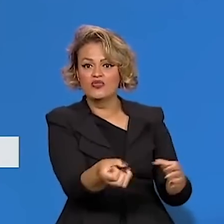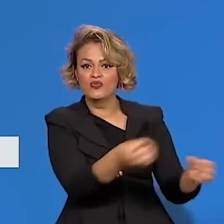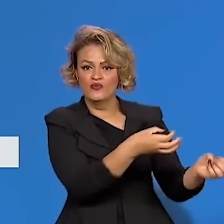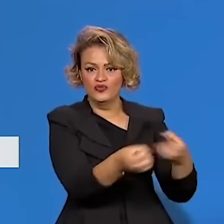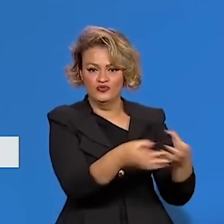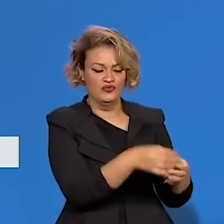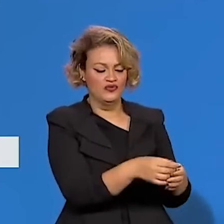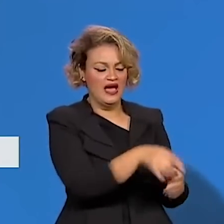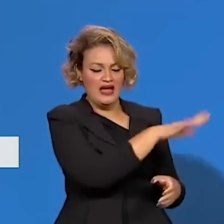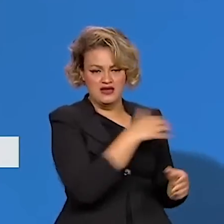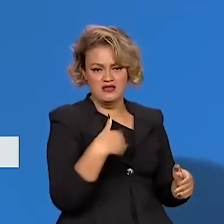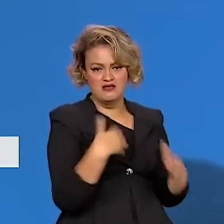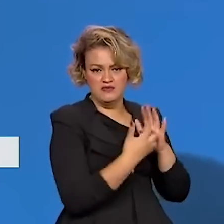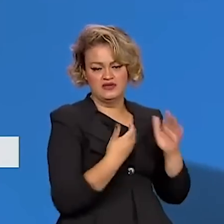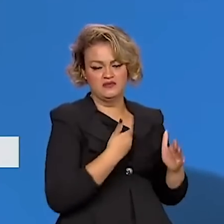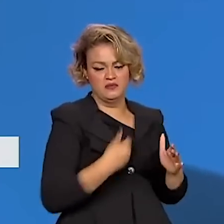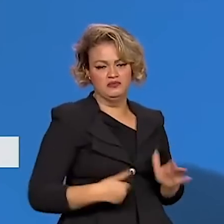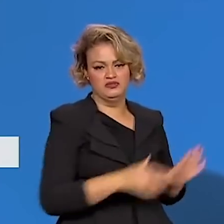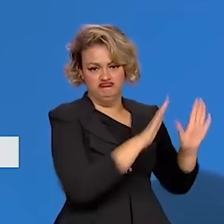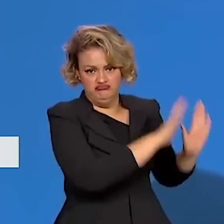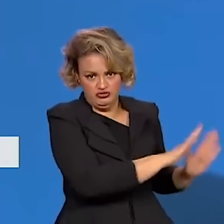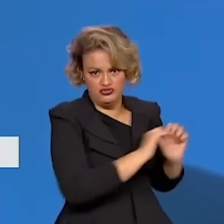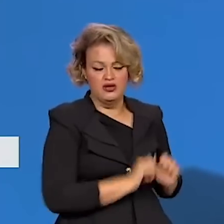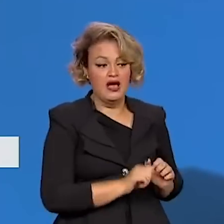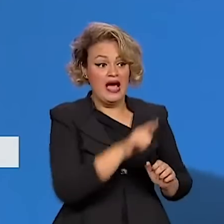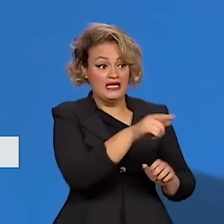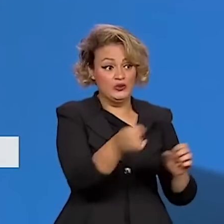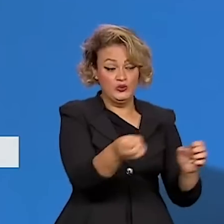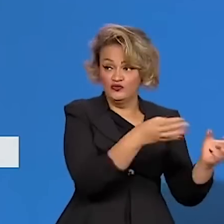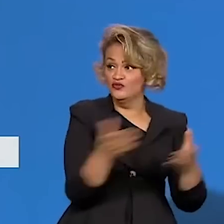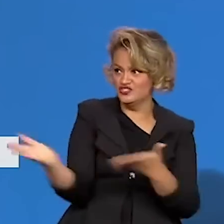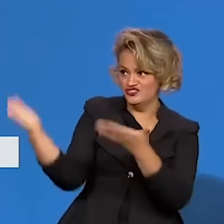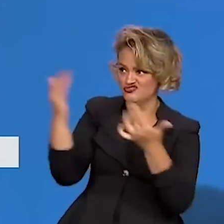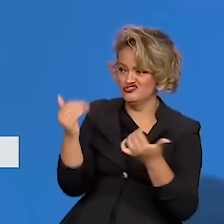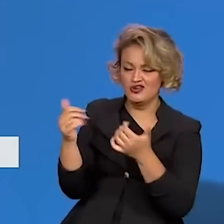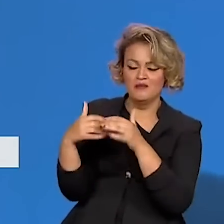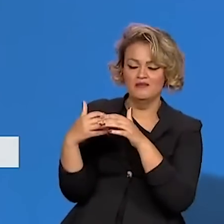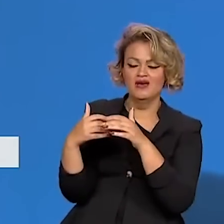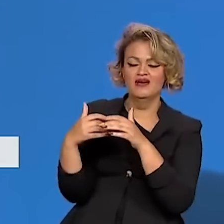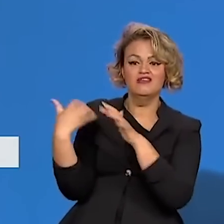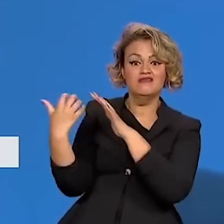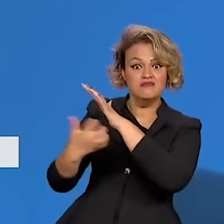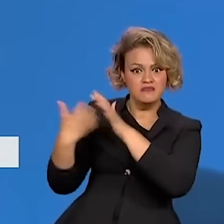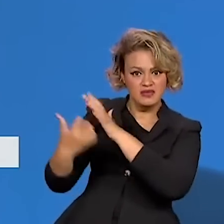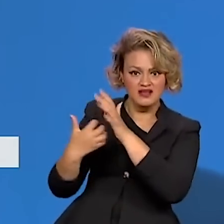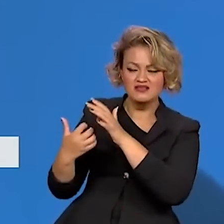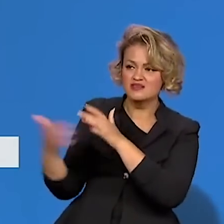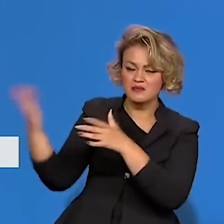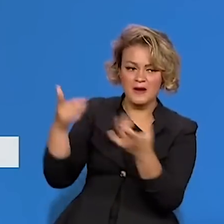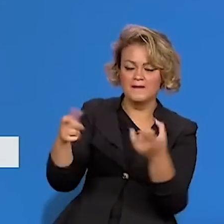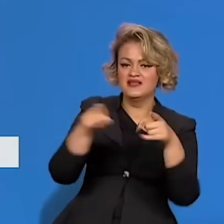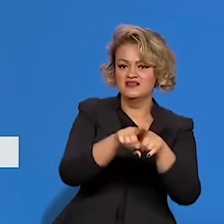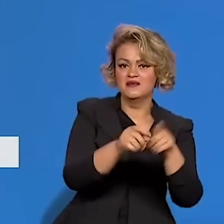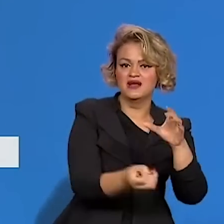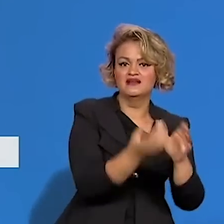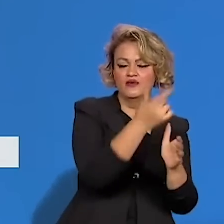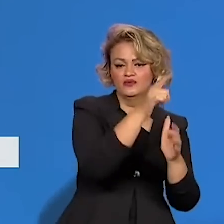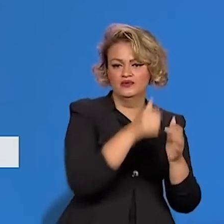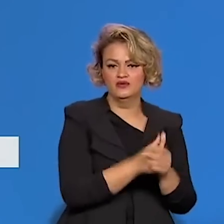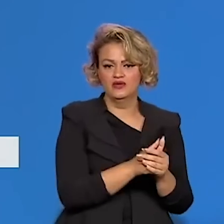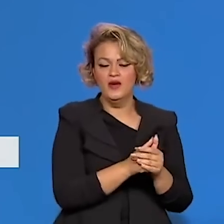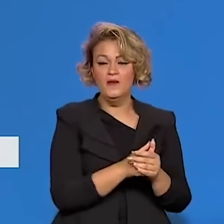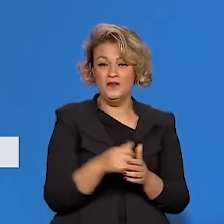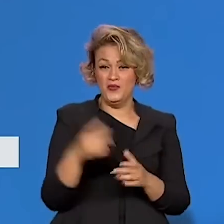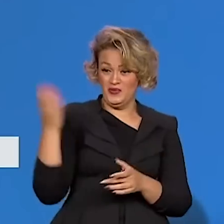novo no Brasil nos últimos seis anos se vendeu muito patrimônio público não para construir